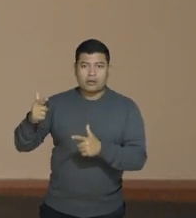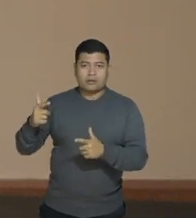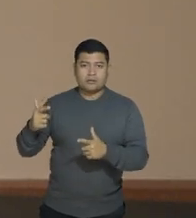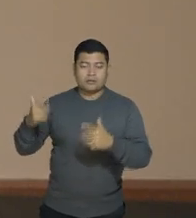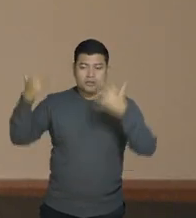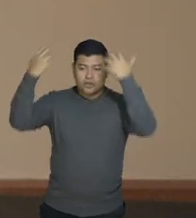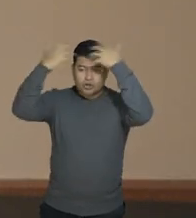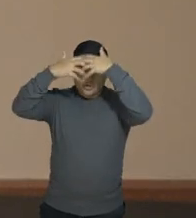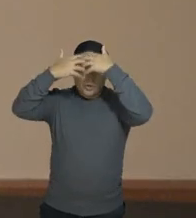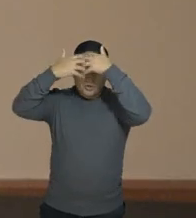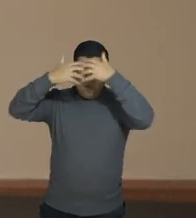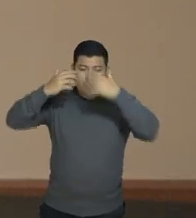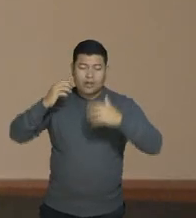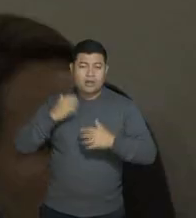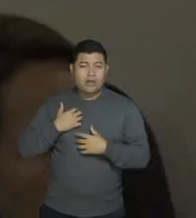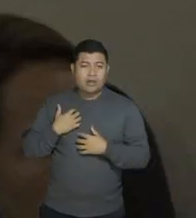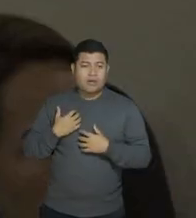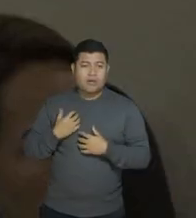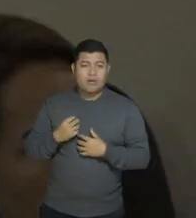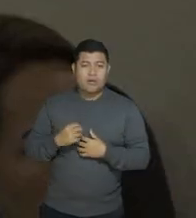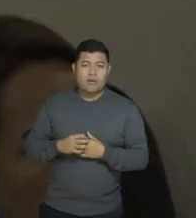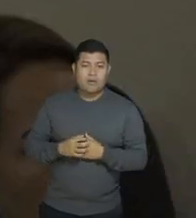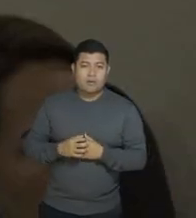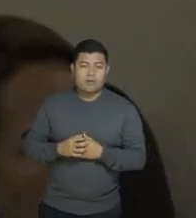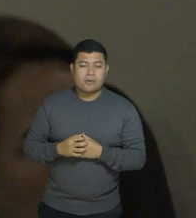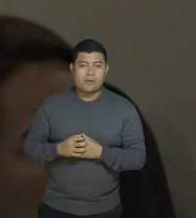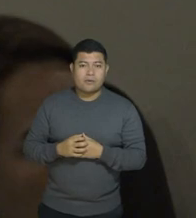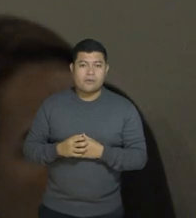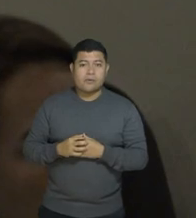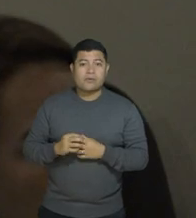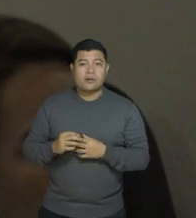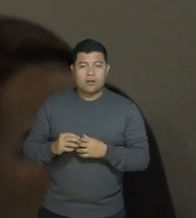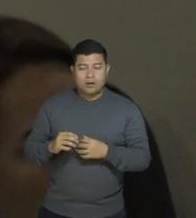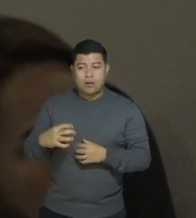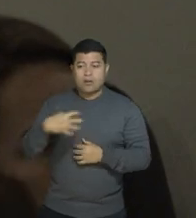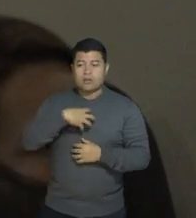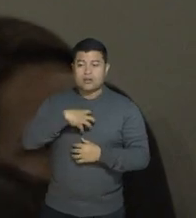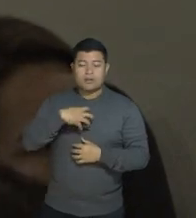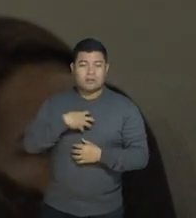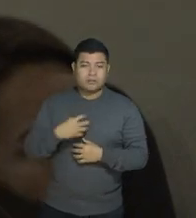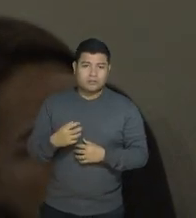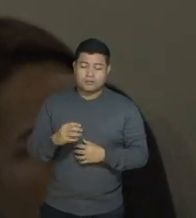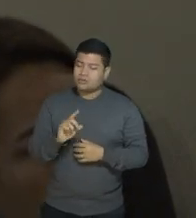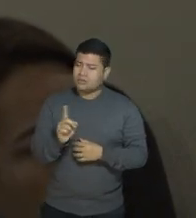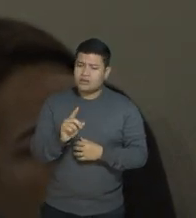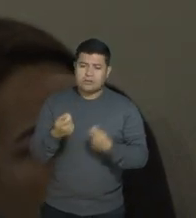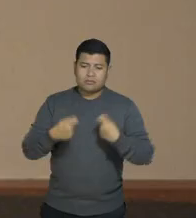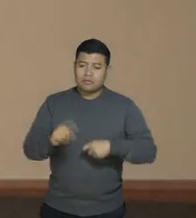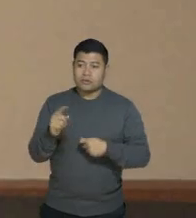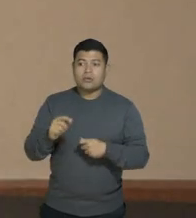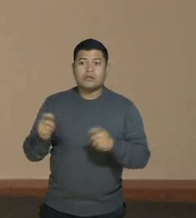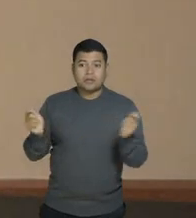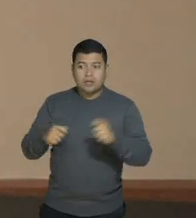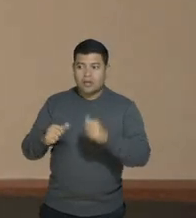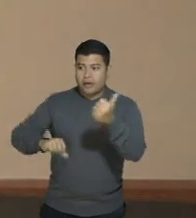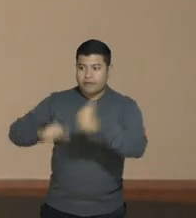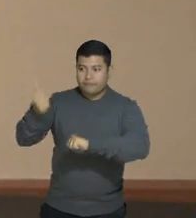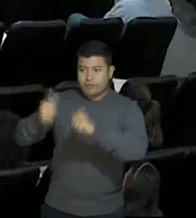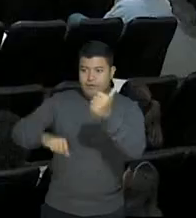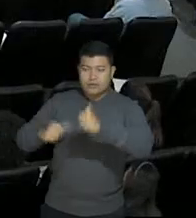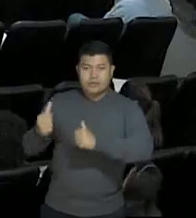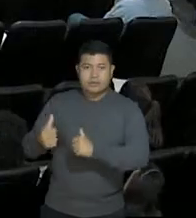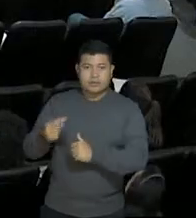mais? Não. Eu posso fazer a avaliação, sim, com 6 anos de idade, mas a gente não fecha